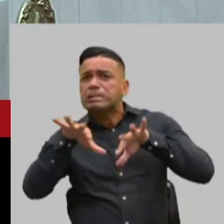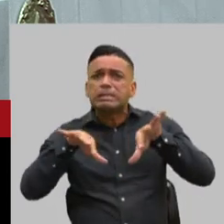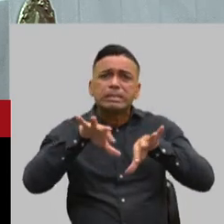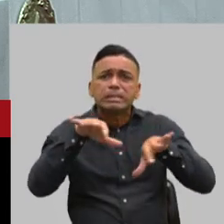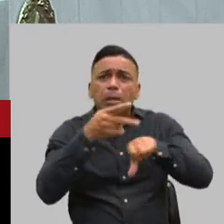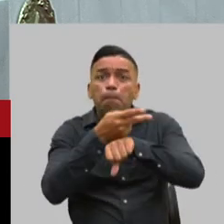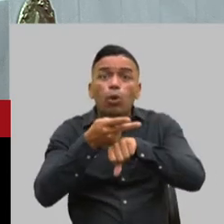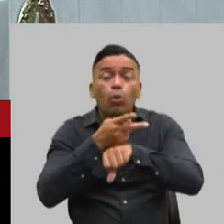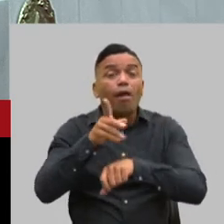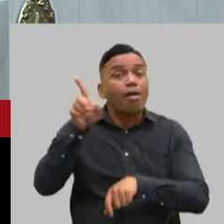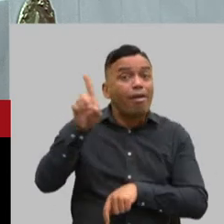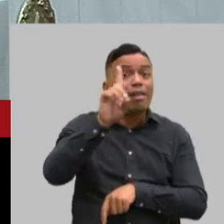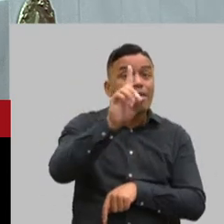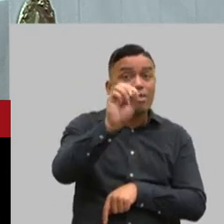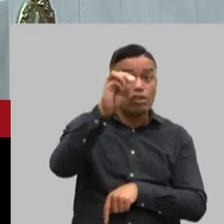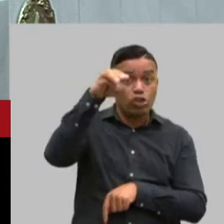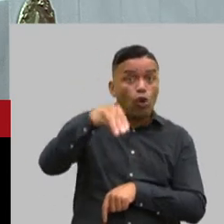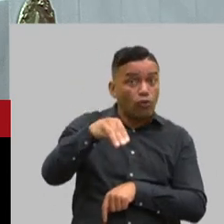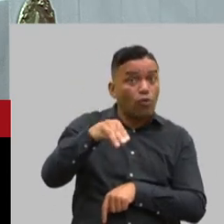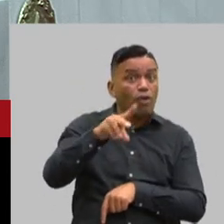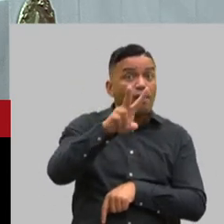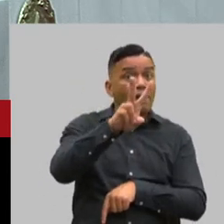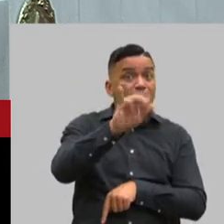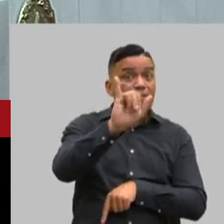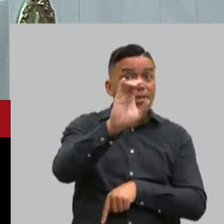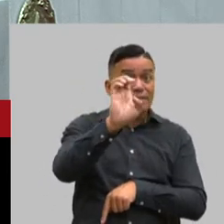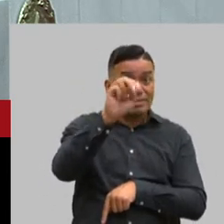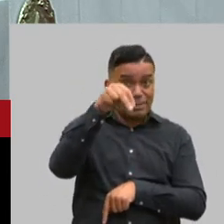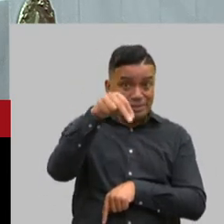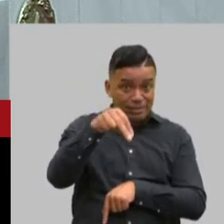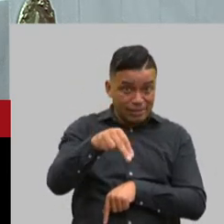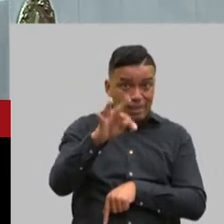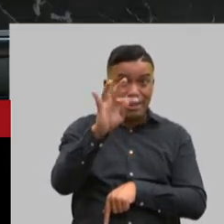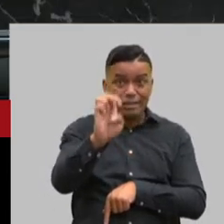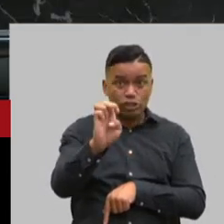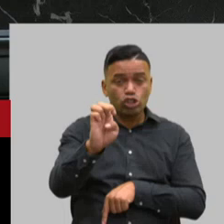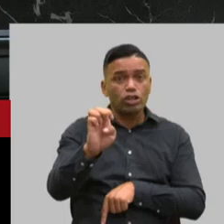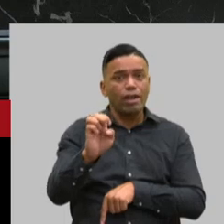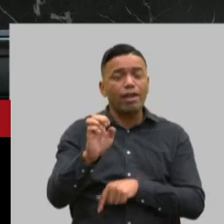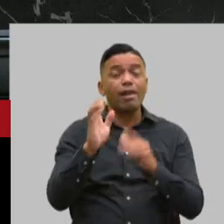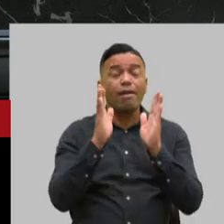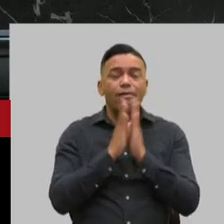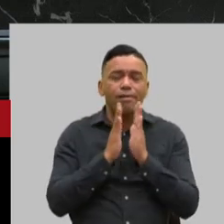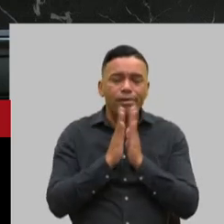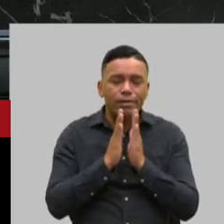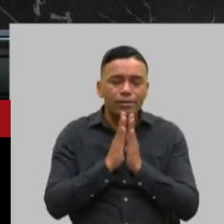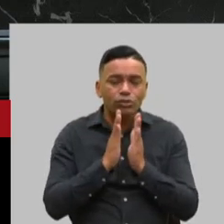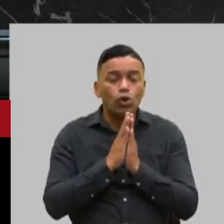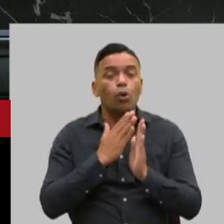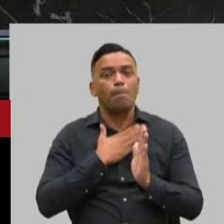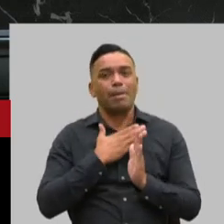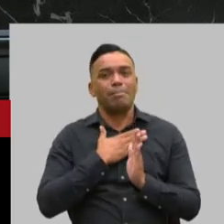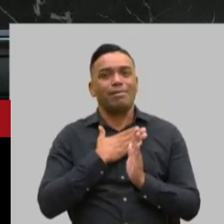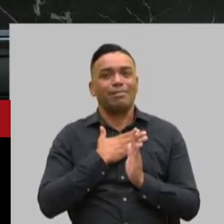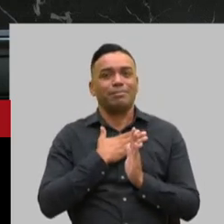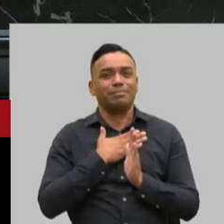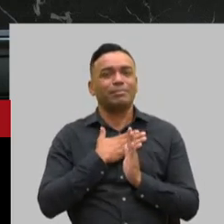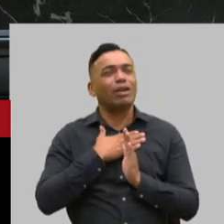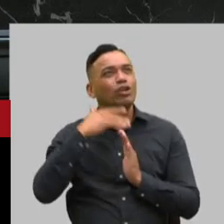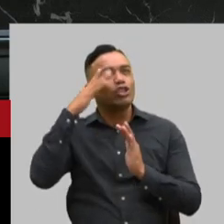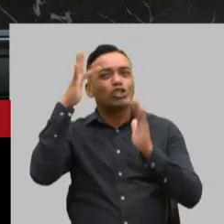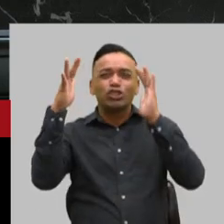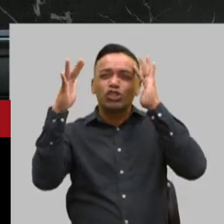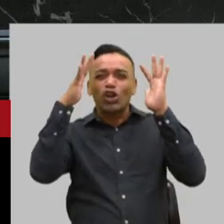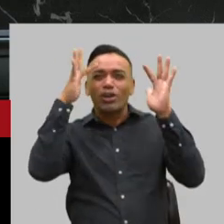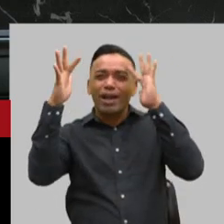que rezou para mim, né, naquele momento, rezou para uma menina que sonhava em ser